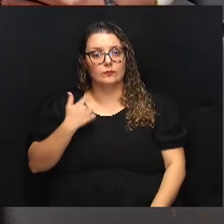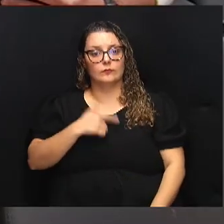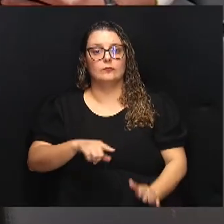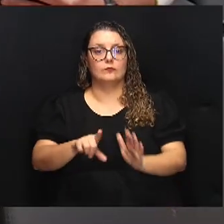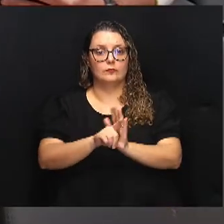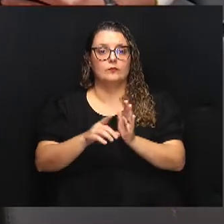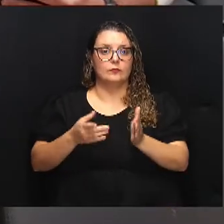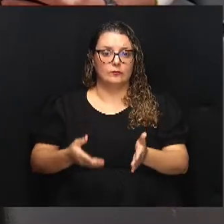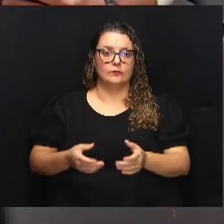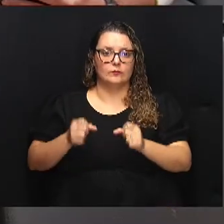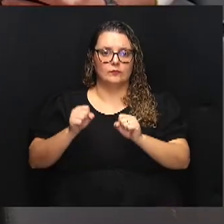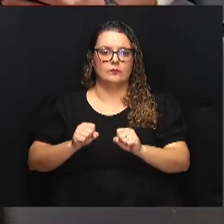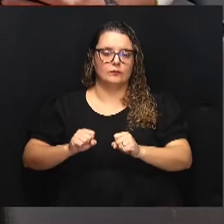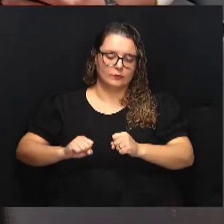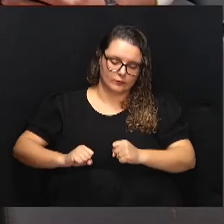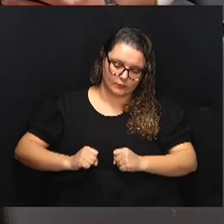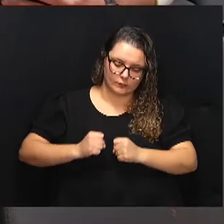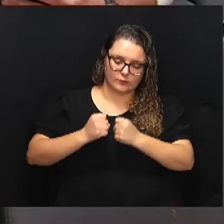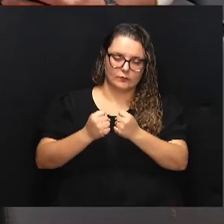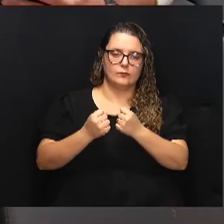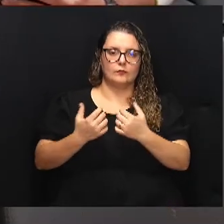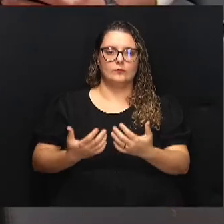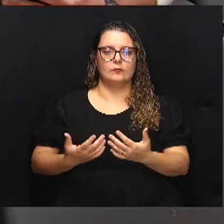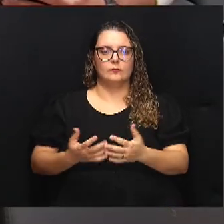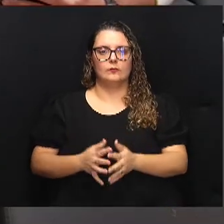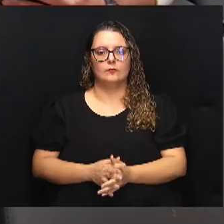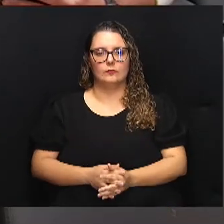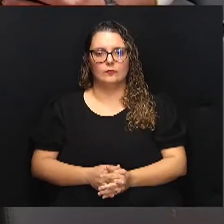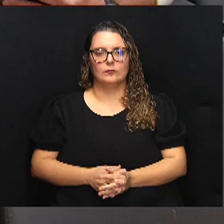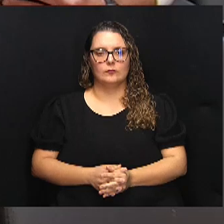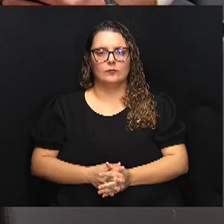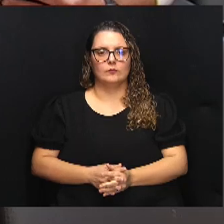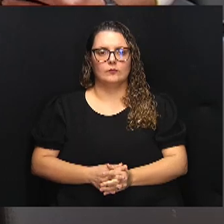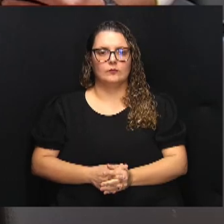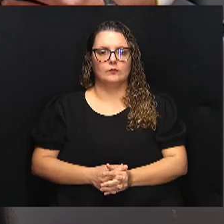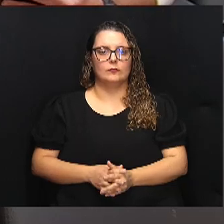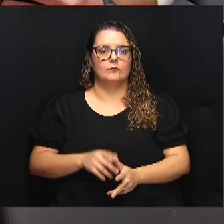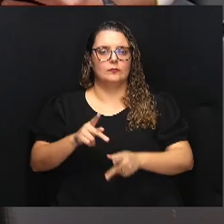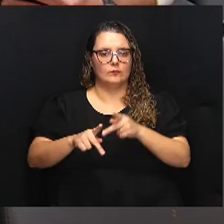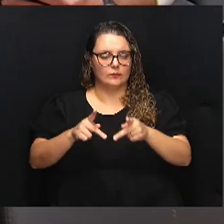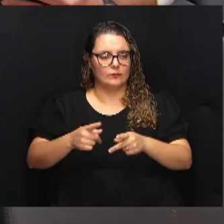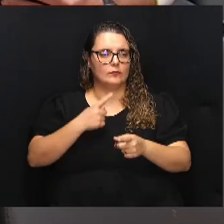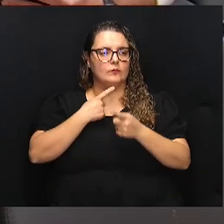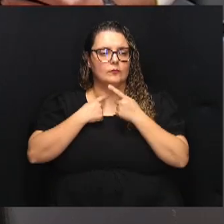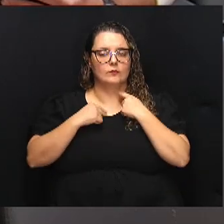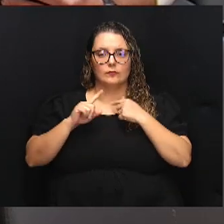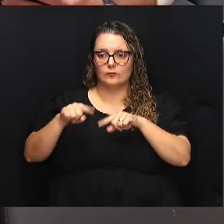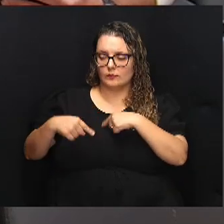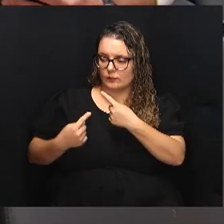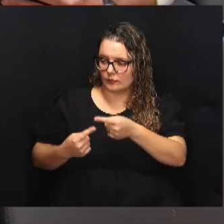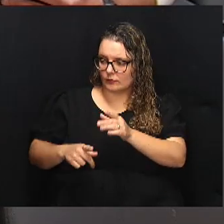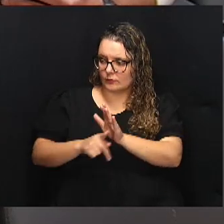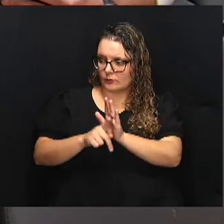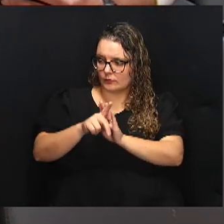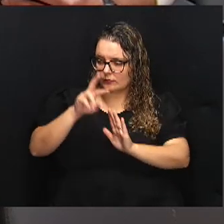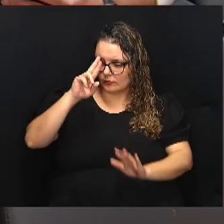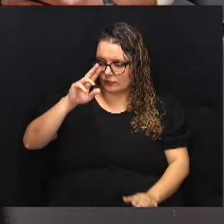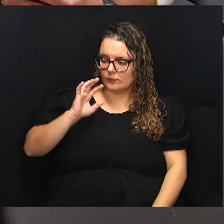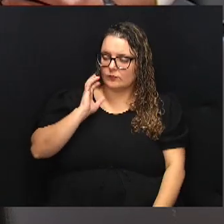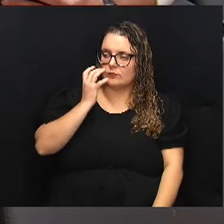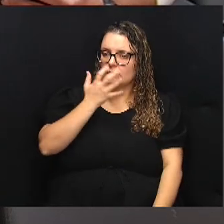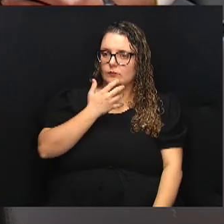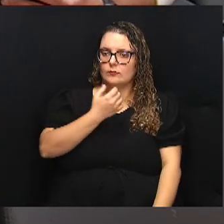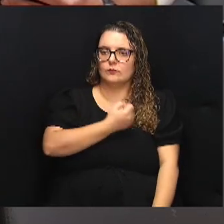para a gente poder reforçar, né, essa vontade da população. Um outro projeto do senhor, Herbert, o